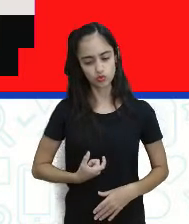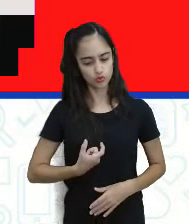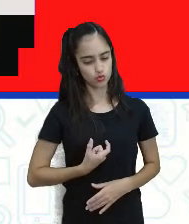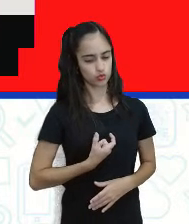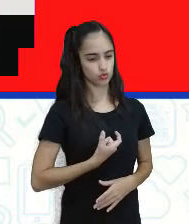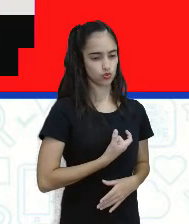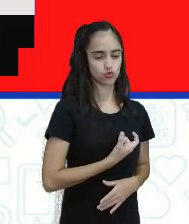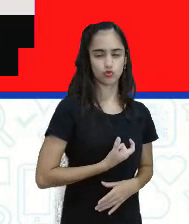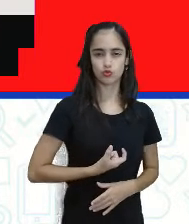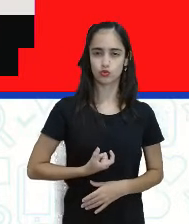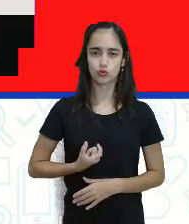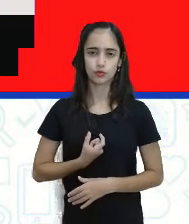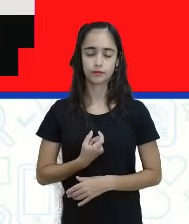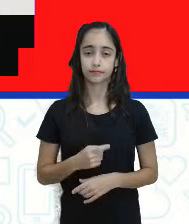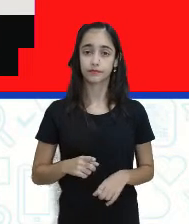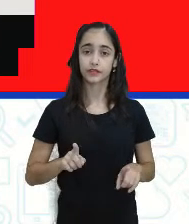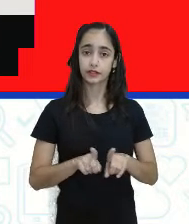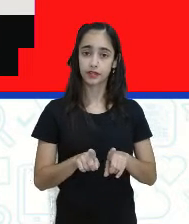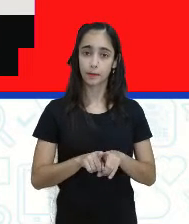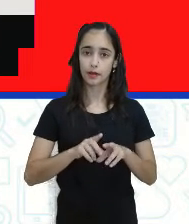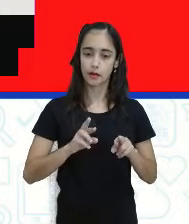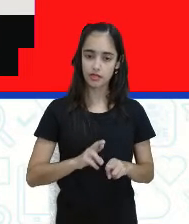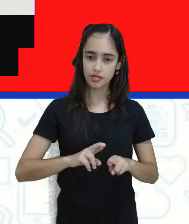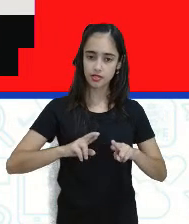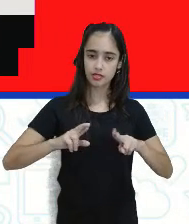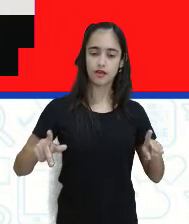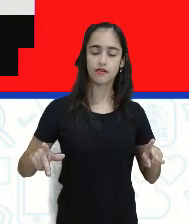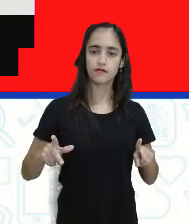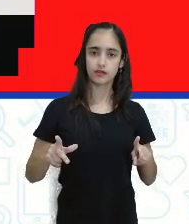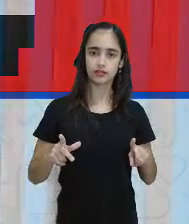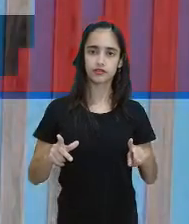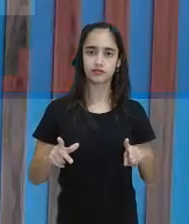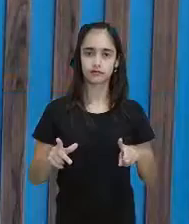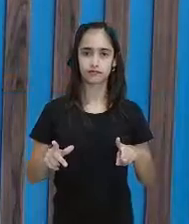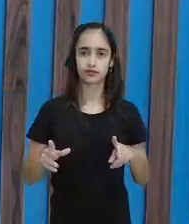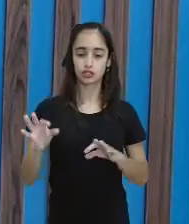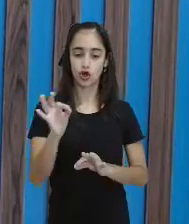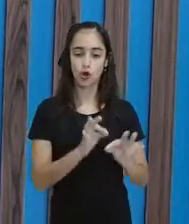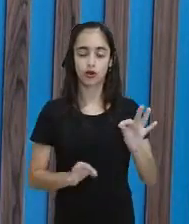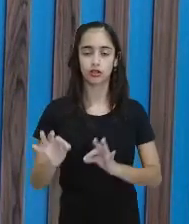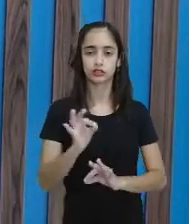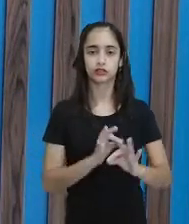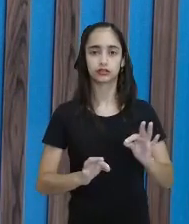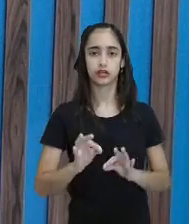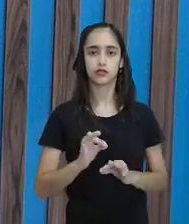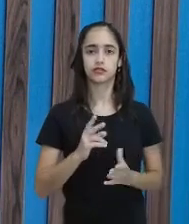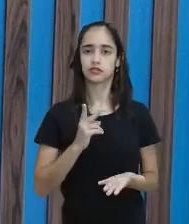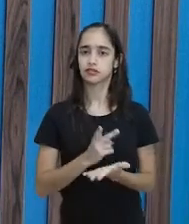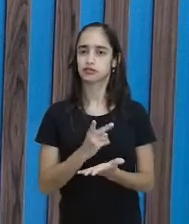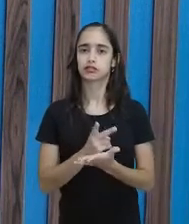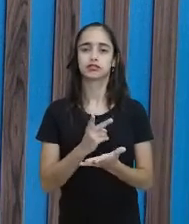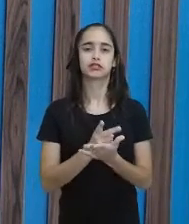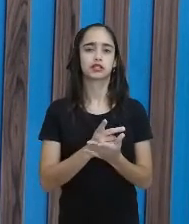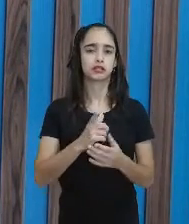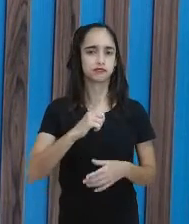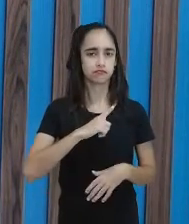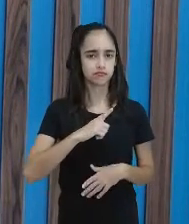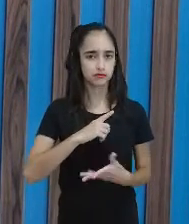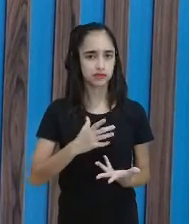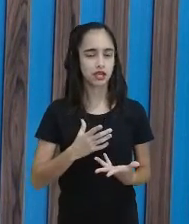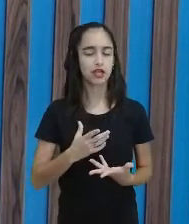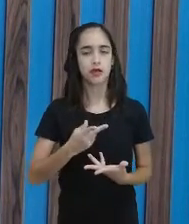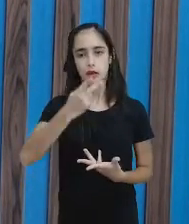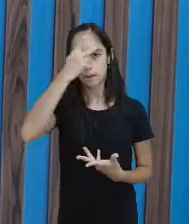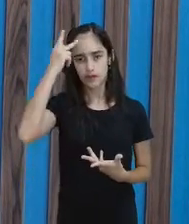de gestão, né? A gestão da CBV é muito bem elogiada aí, mundo afora. E qual